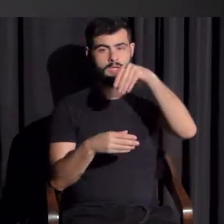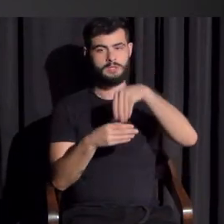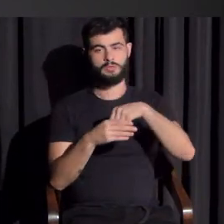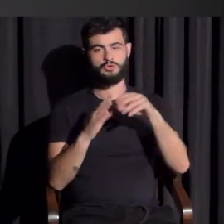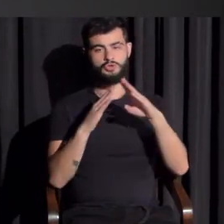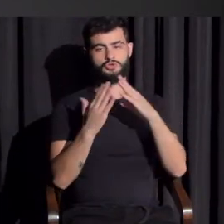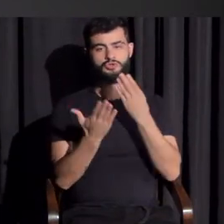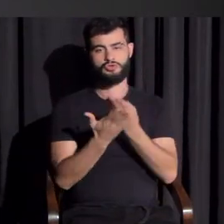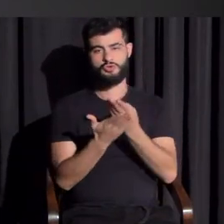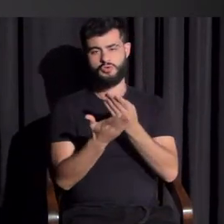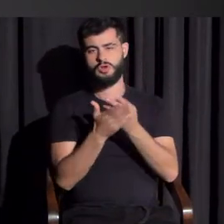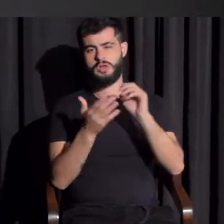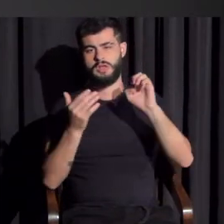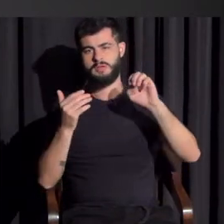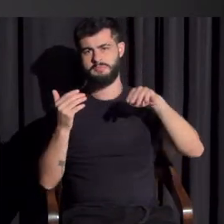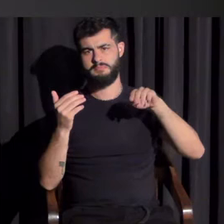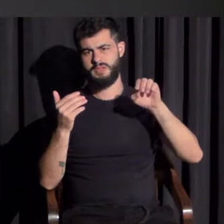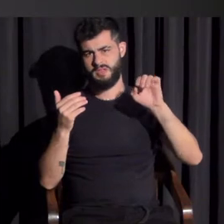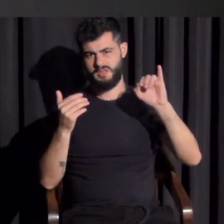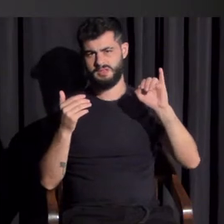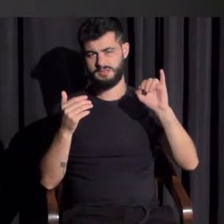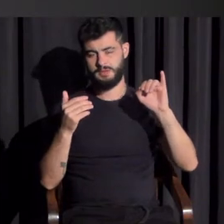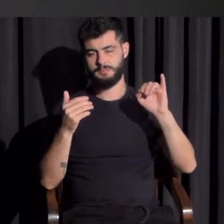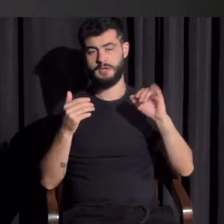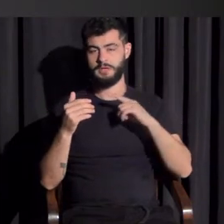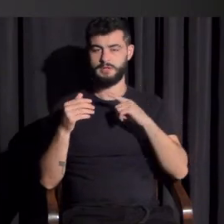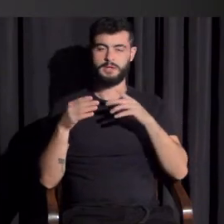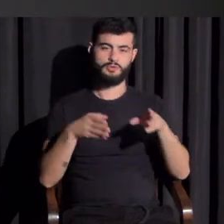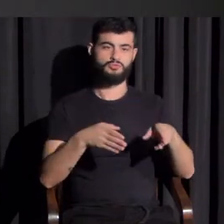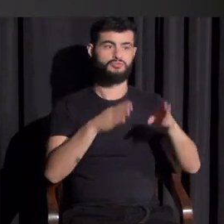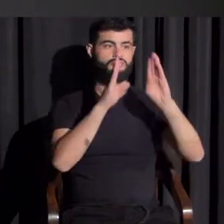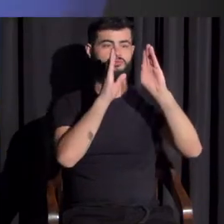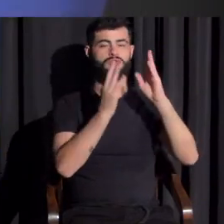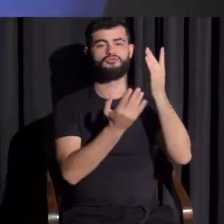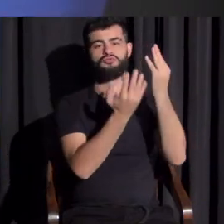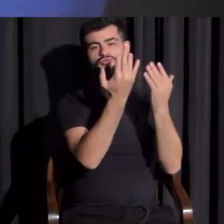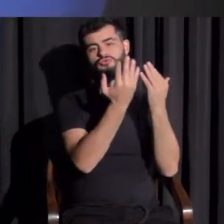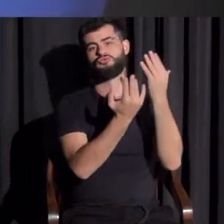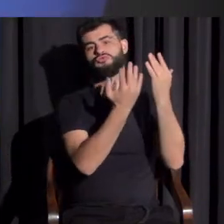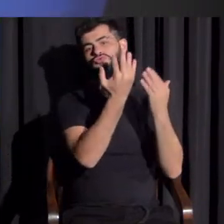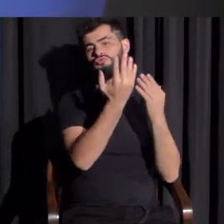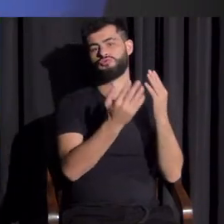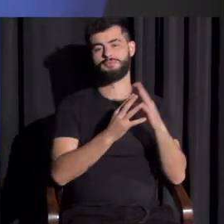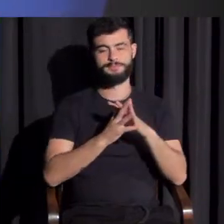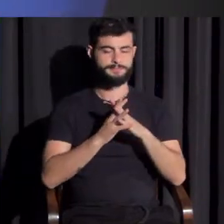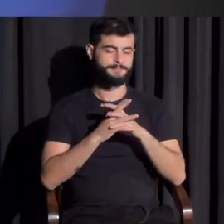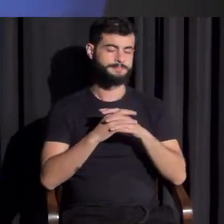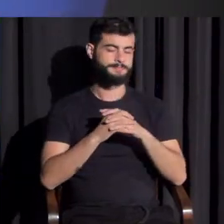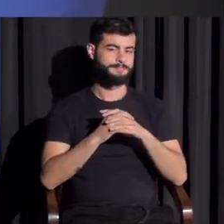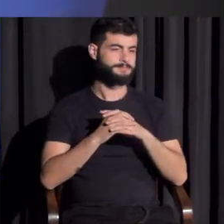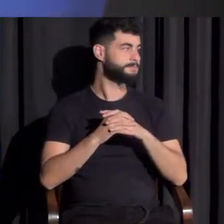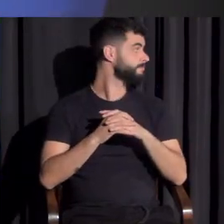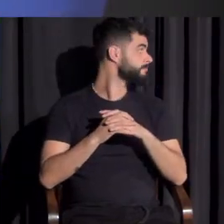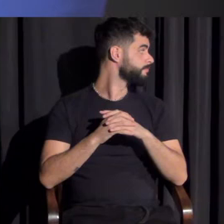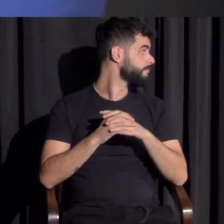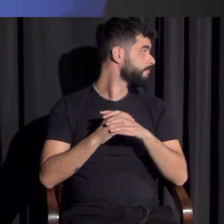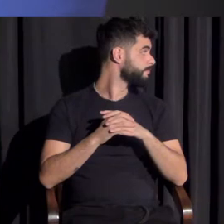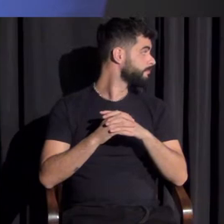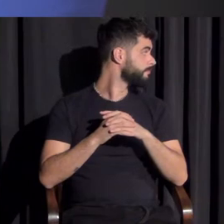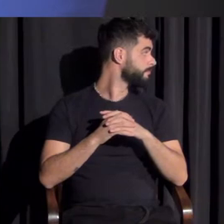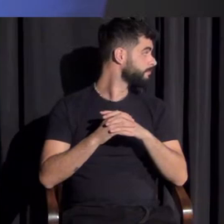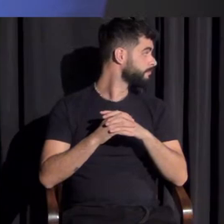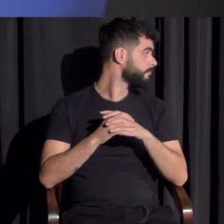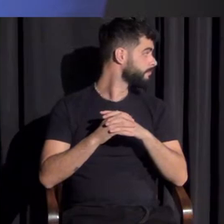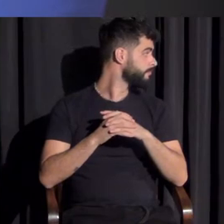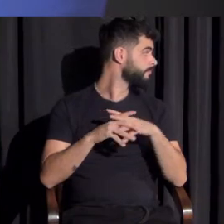EMEI, e aí ele traz o prédio pegando fogo. Se puder, mais um. Os prédios caindo, e aqui eu